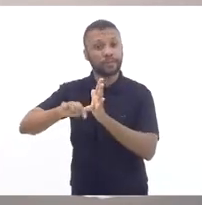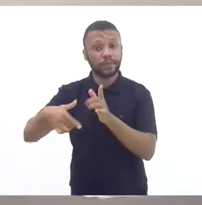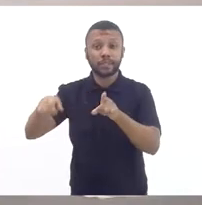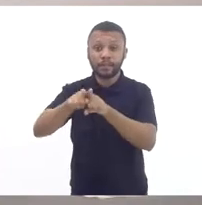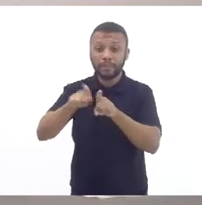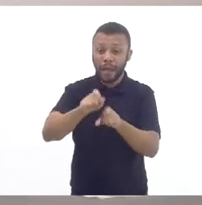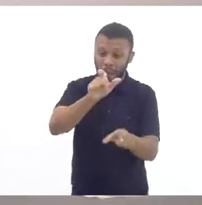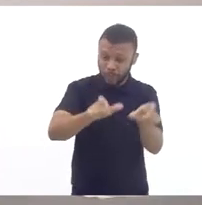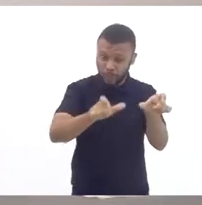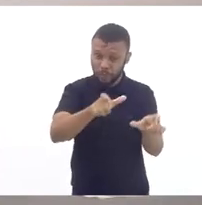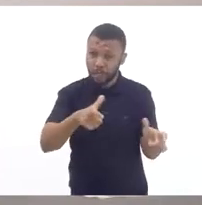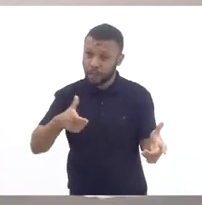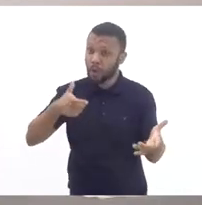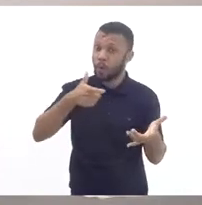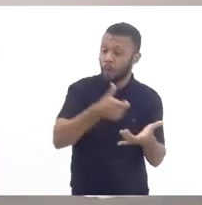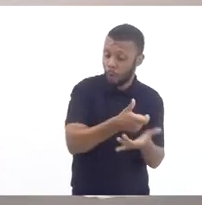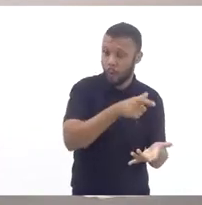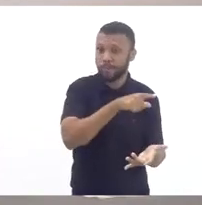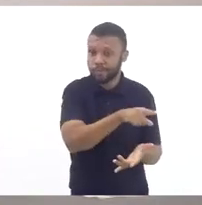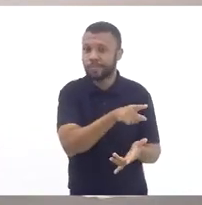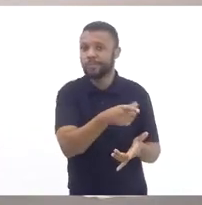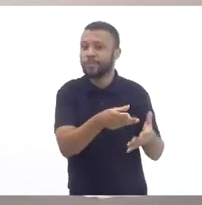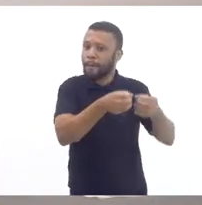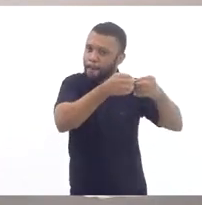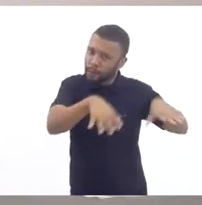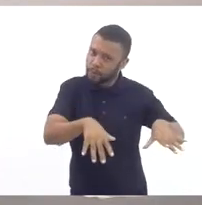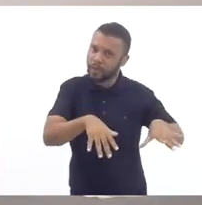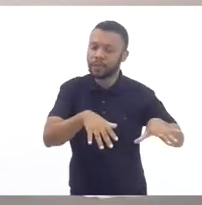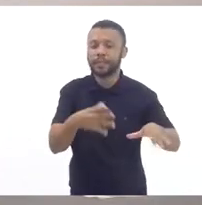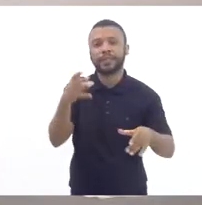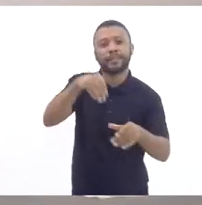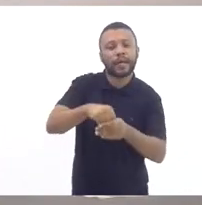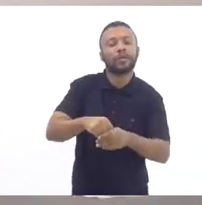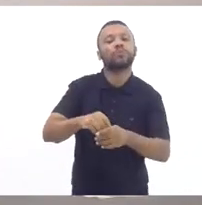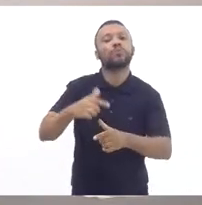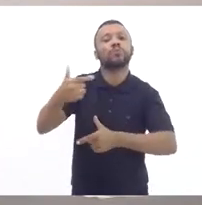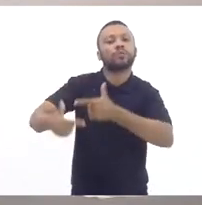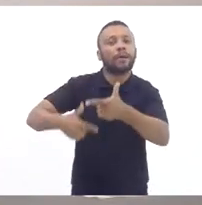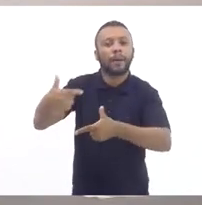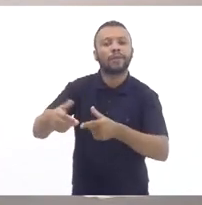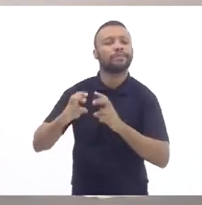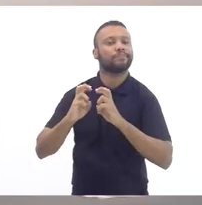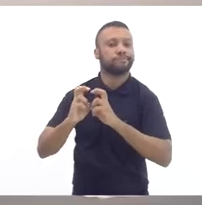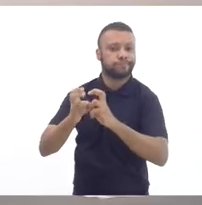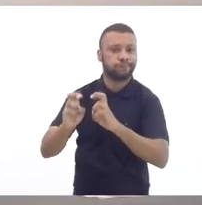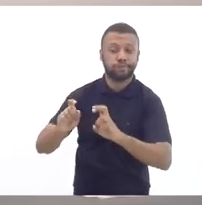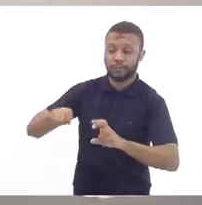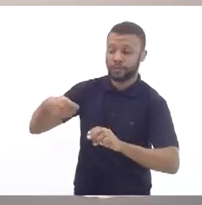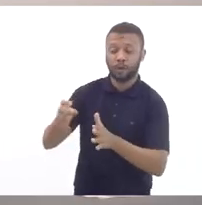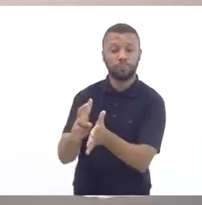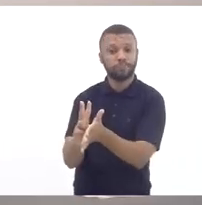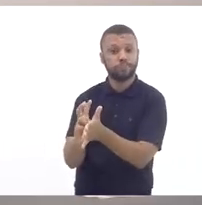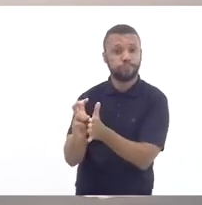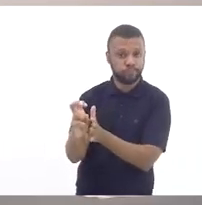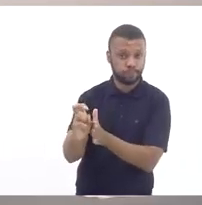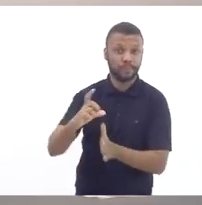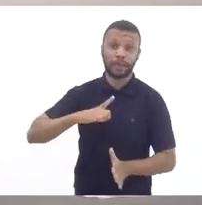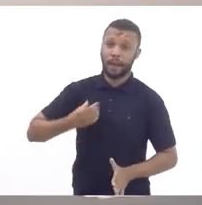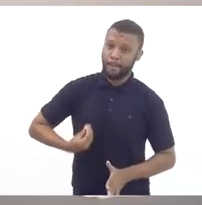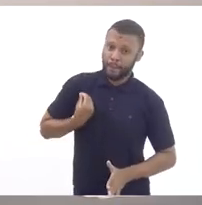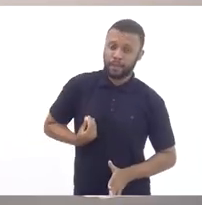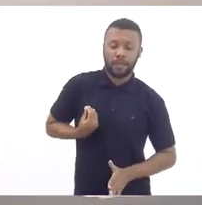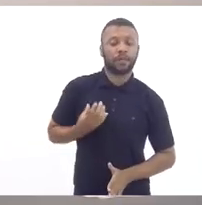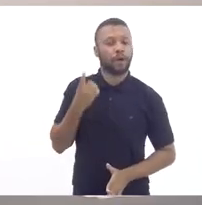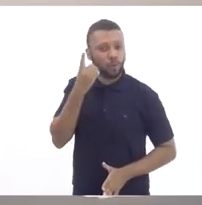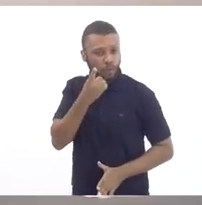usuários relacionados à má prestação dos serviços de transporte ferroviário do Estado do Rio de Janeiro. Supervia. E contando com a presença dos senhores deputados